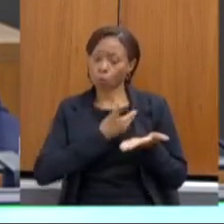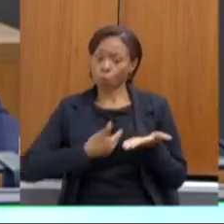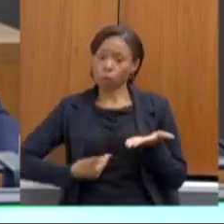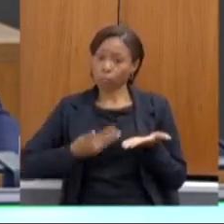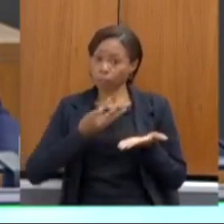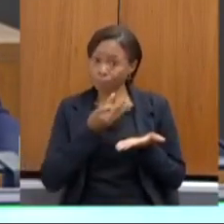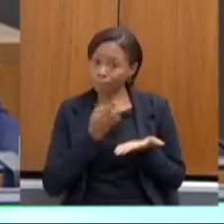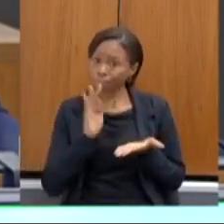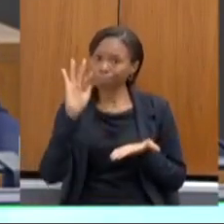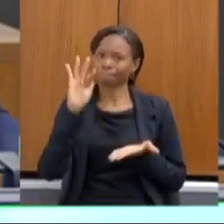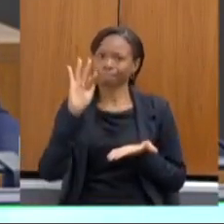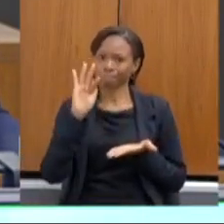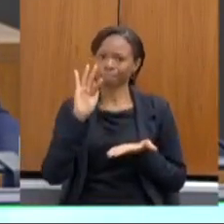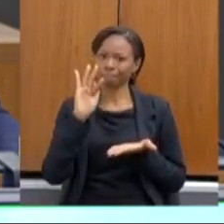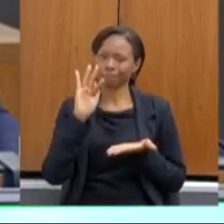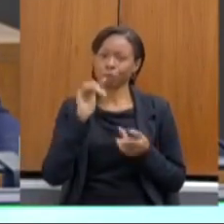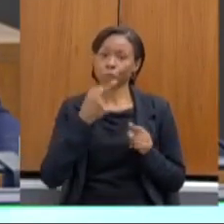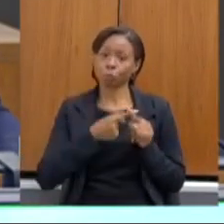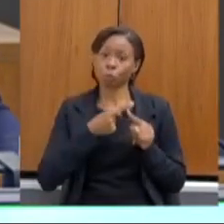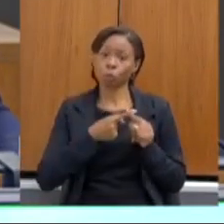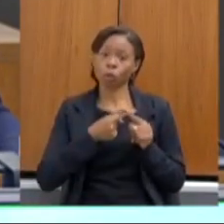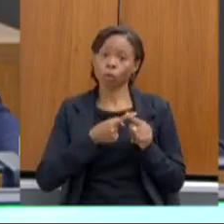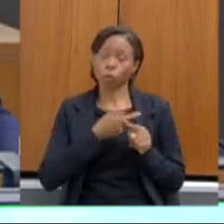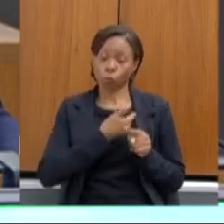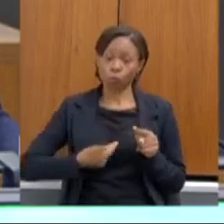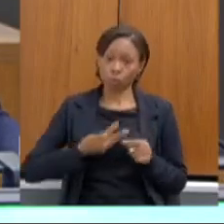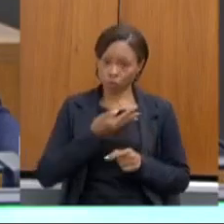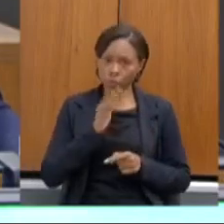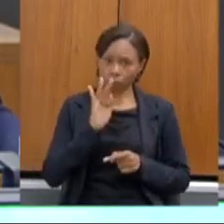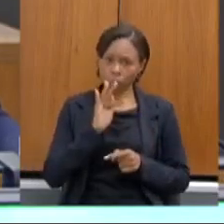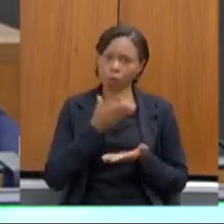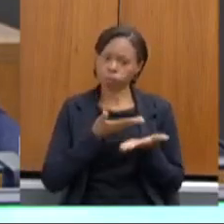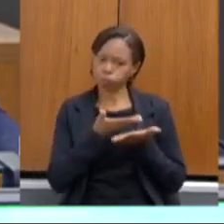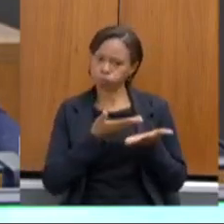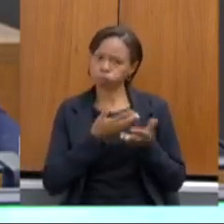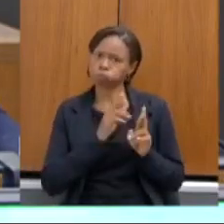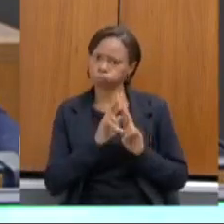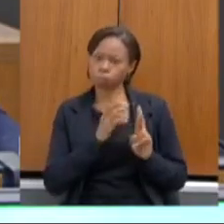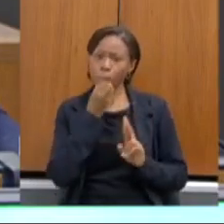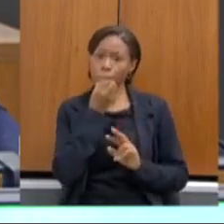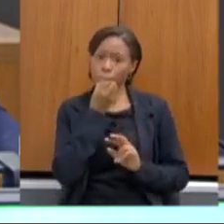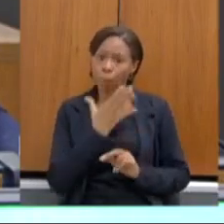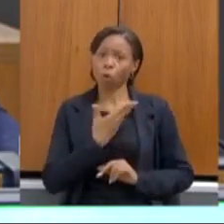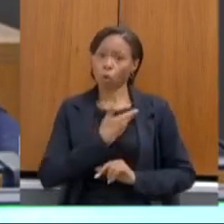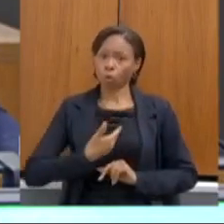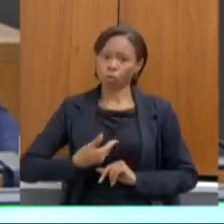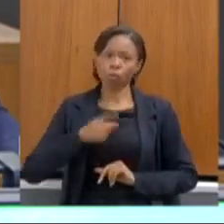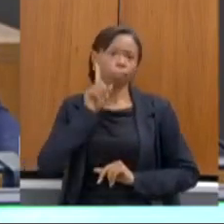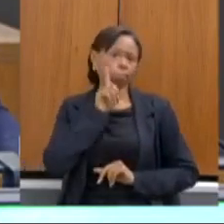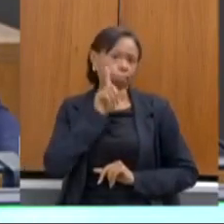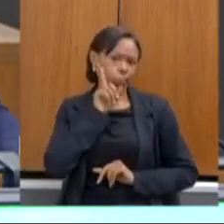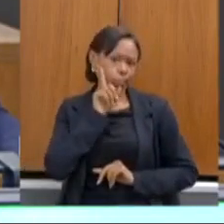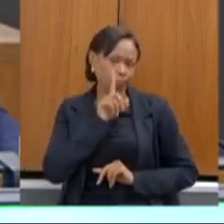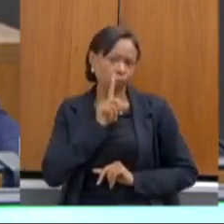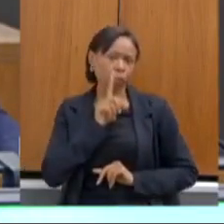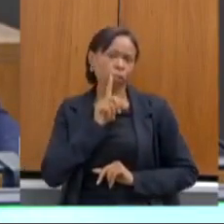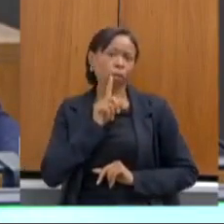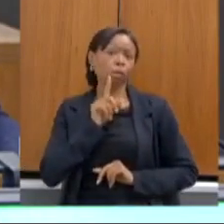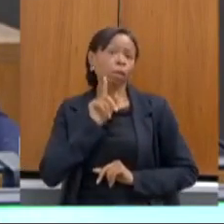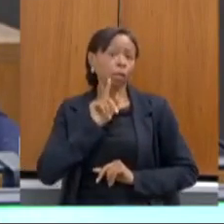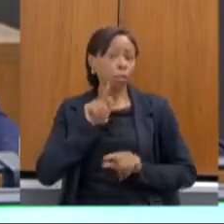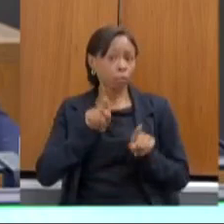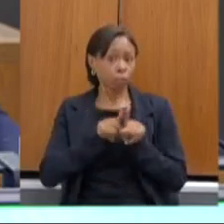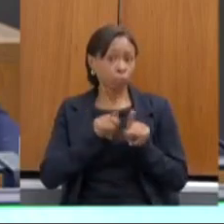Federal tem com o governo americano e o nosso bom relacionamento com a Embaixada tanto